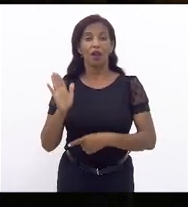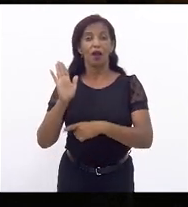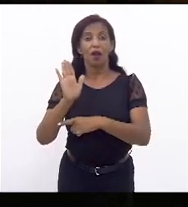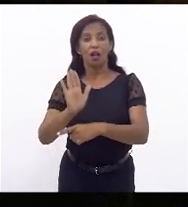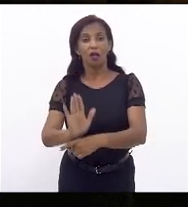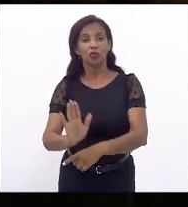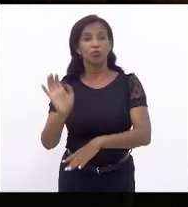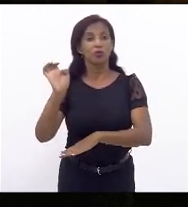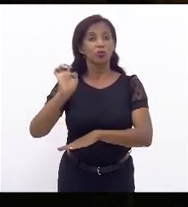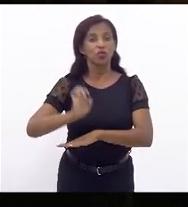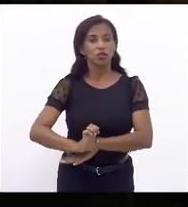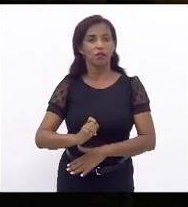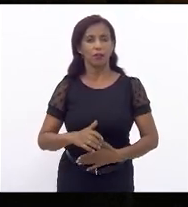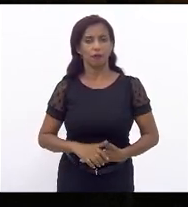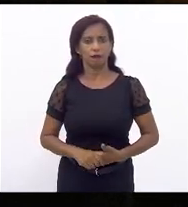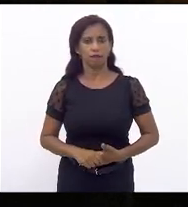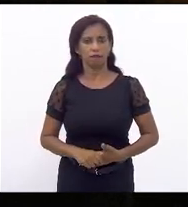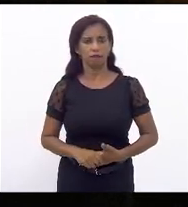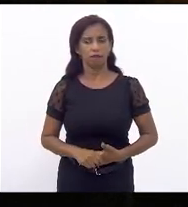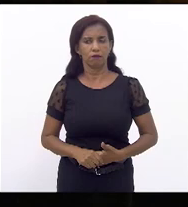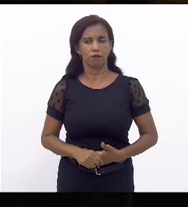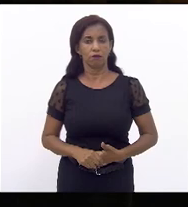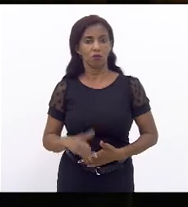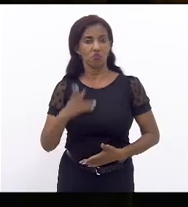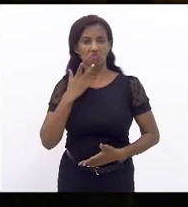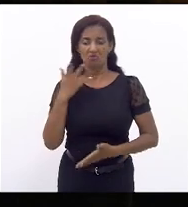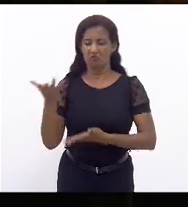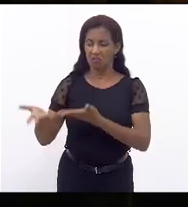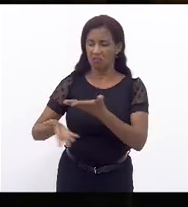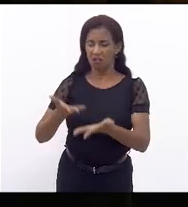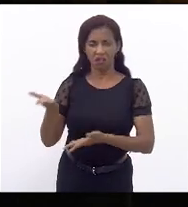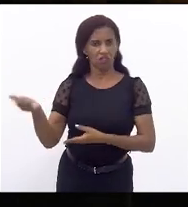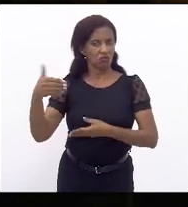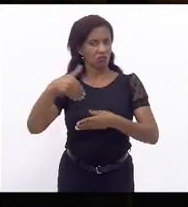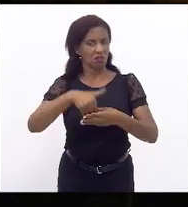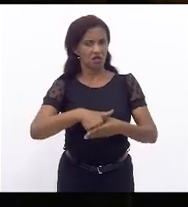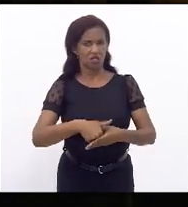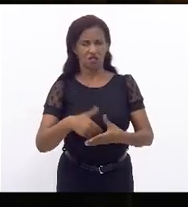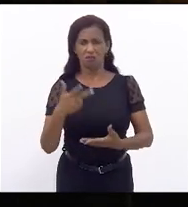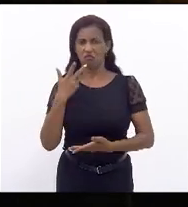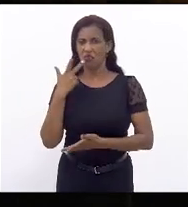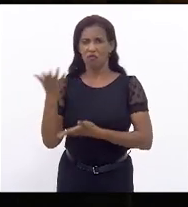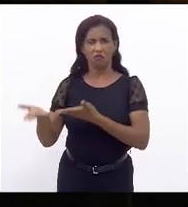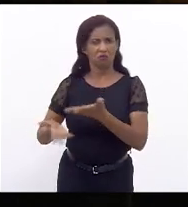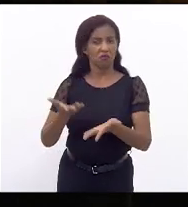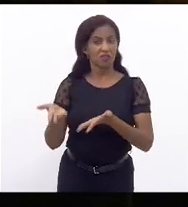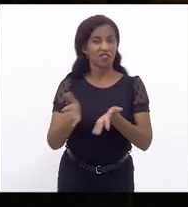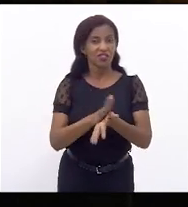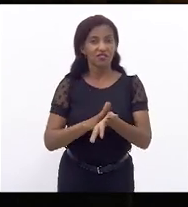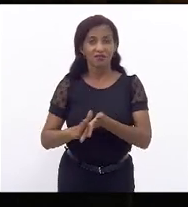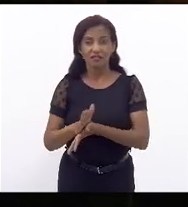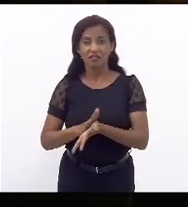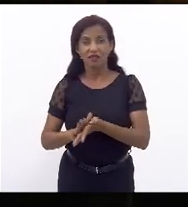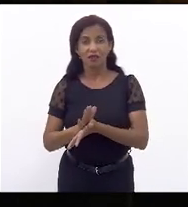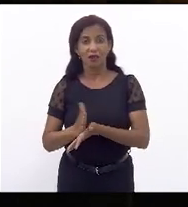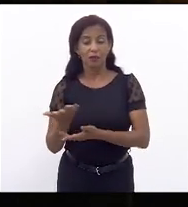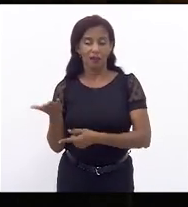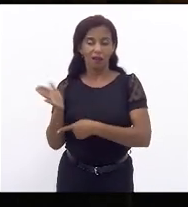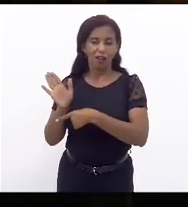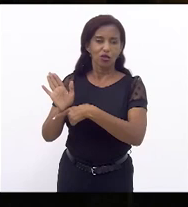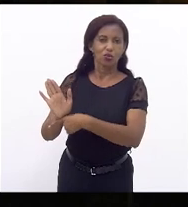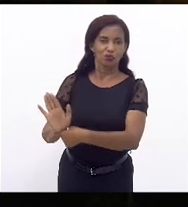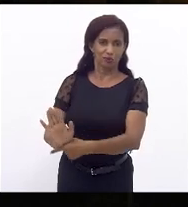Ajudem o Estado. Não se foi tratado de eleição, não se foi tratado de nada, porque